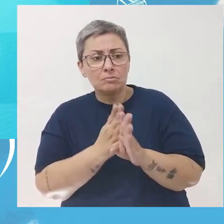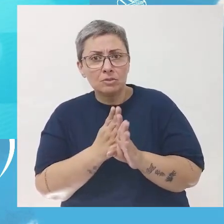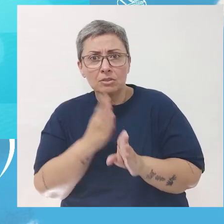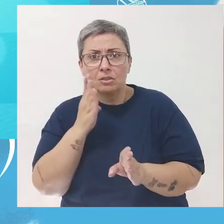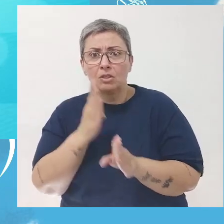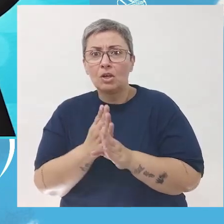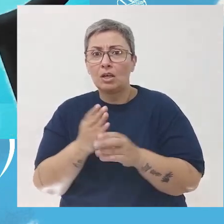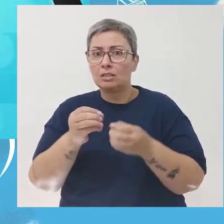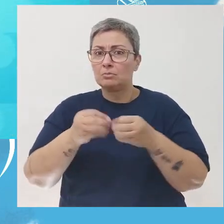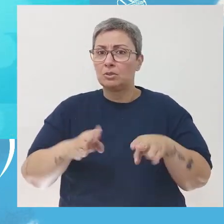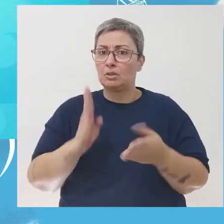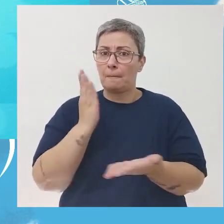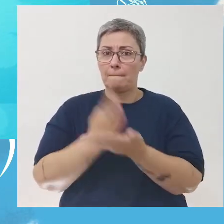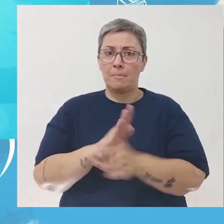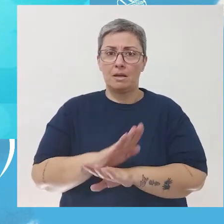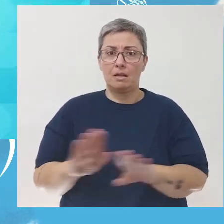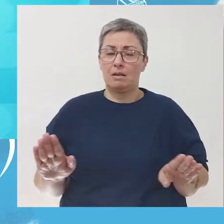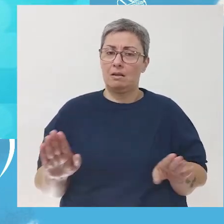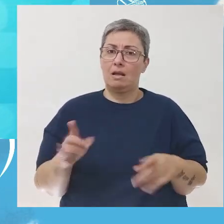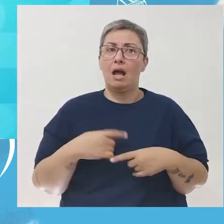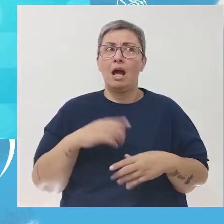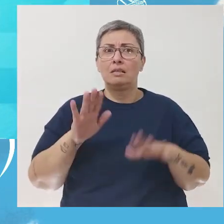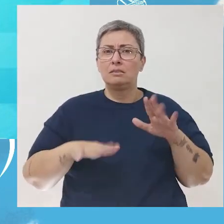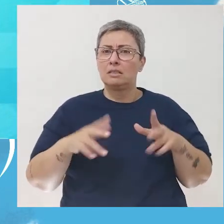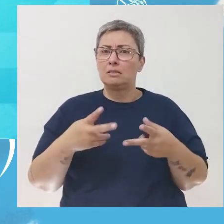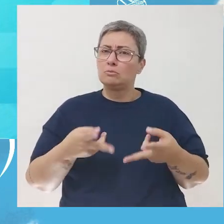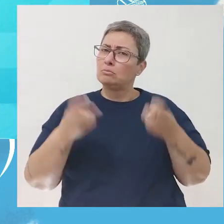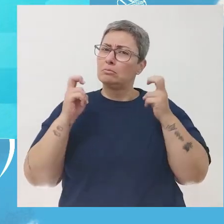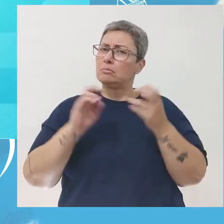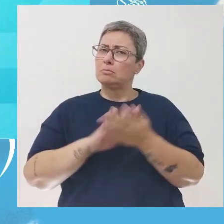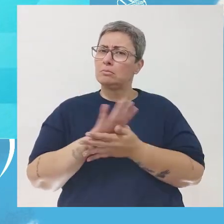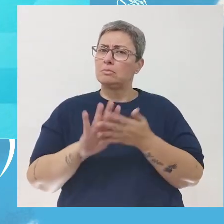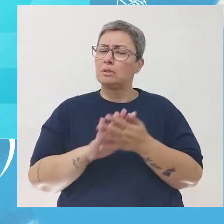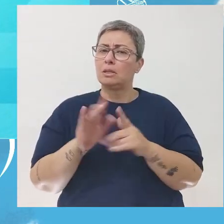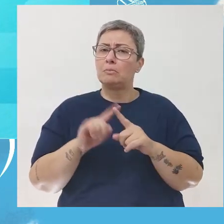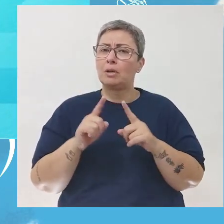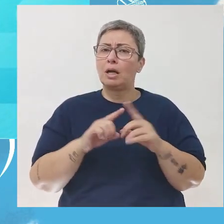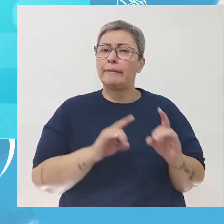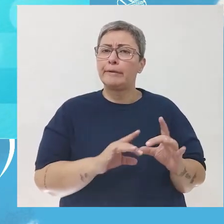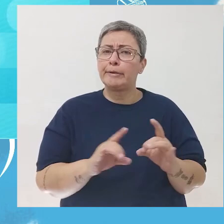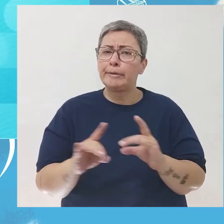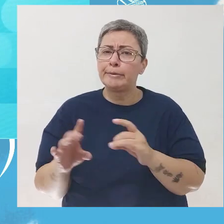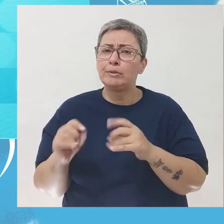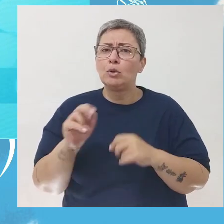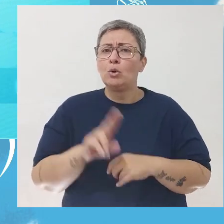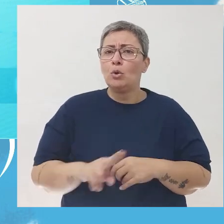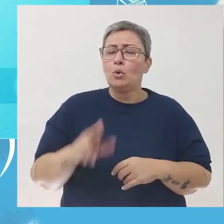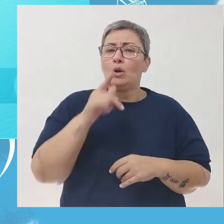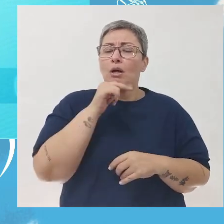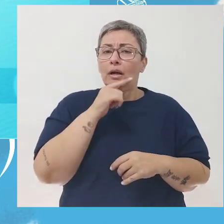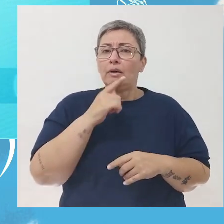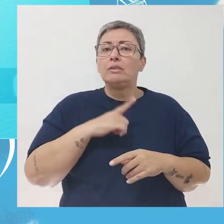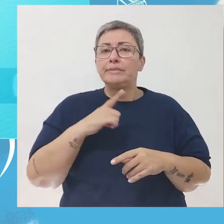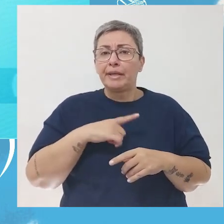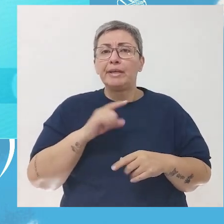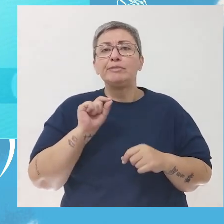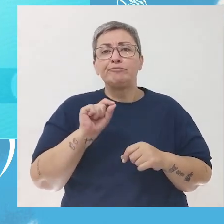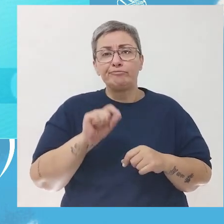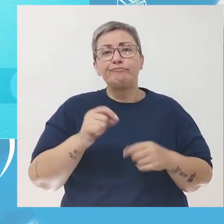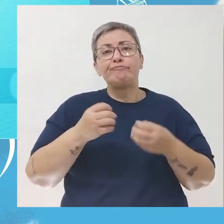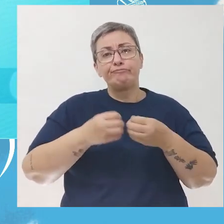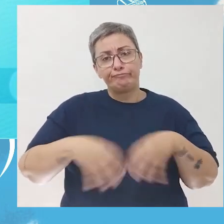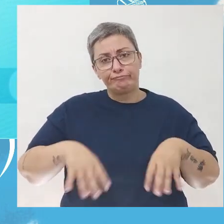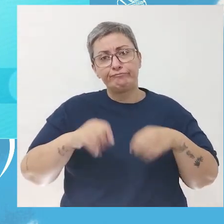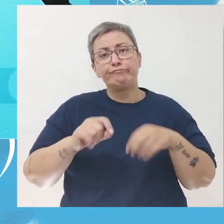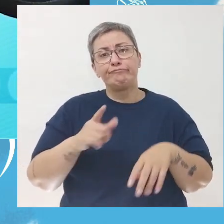combater o desperdício. Muitas vezes não percebemos, mas em praticamente todas as formas de uso de água acaba